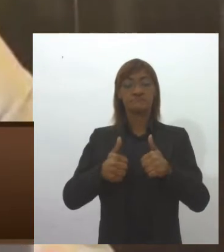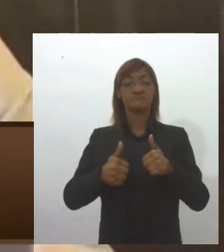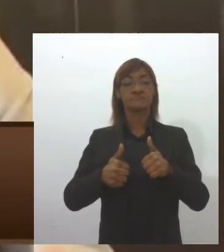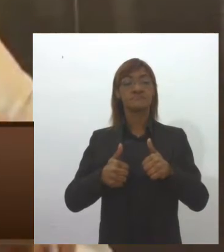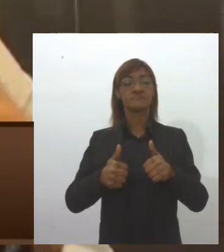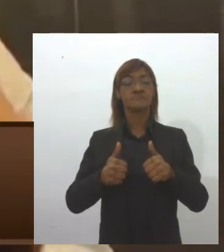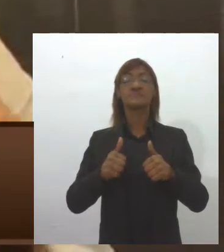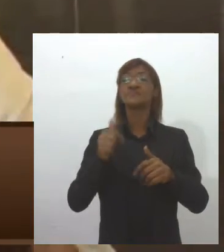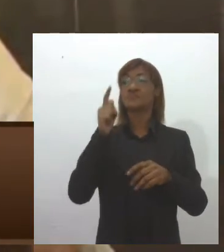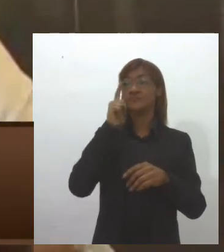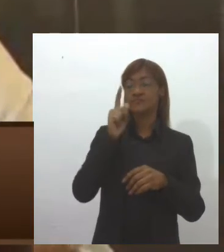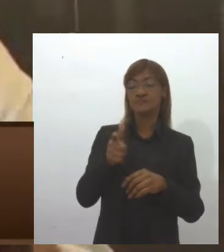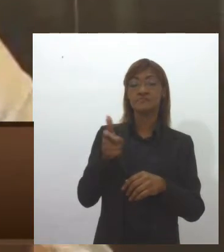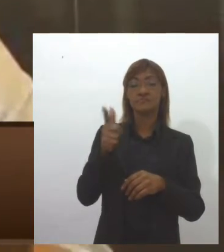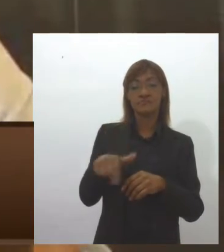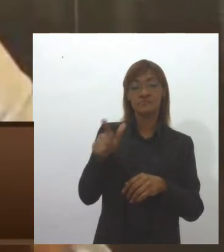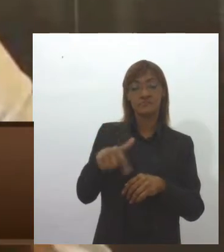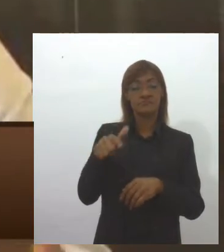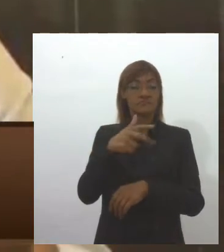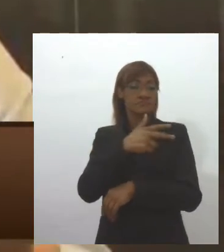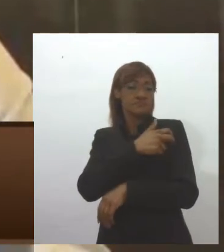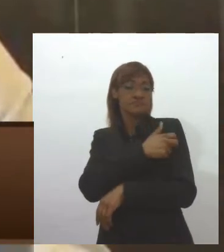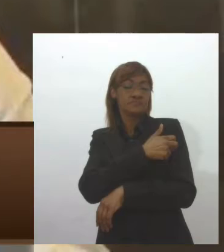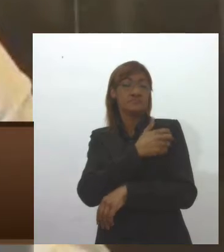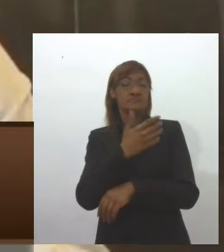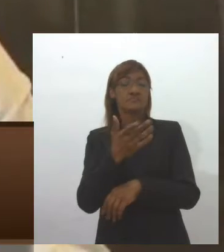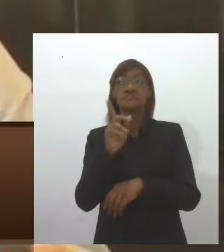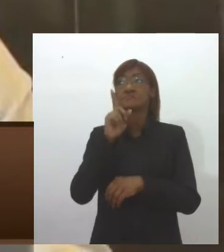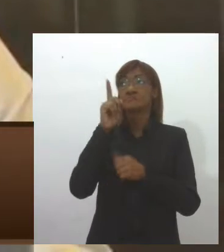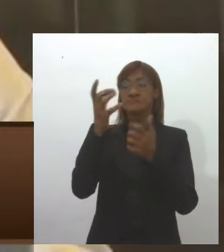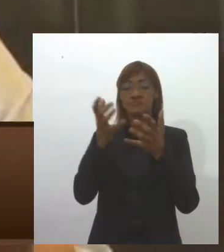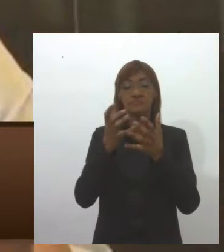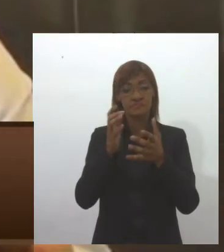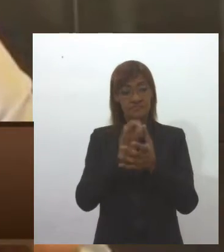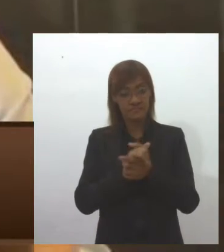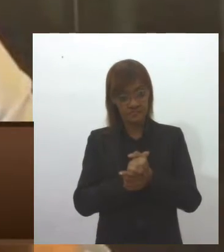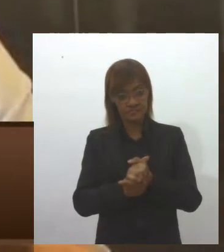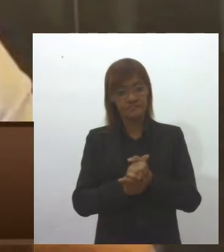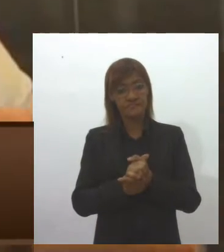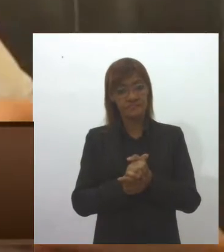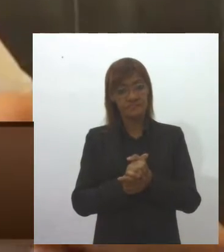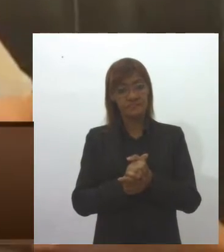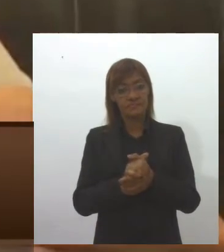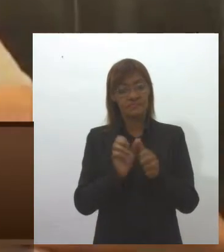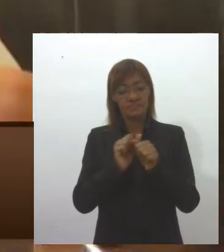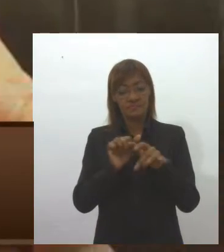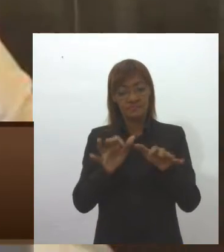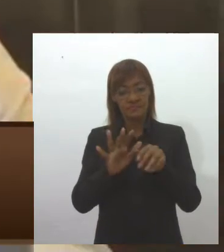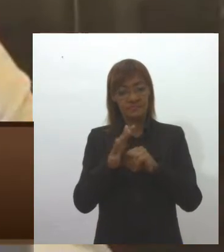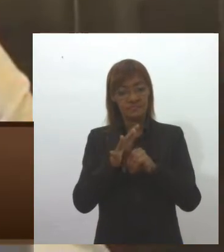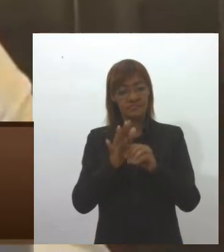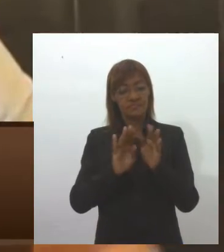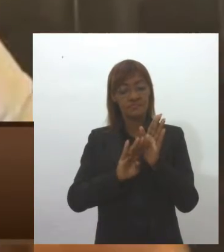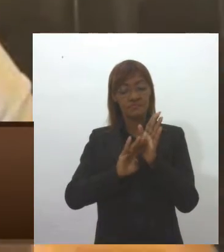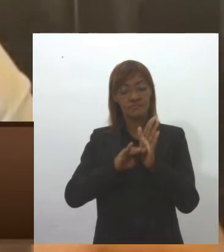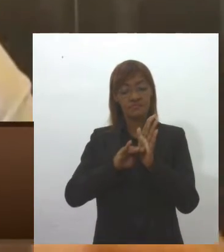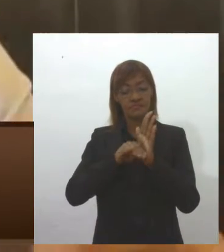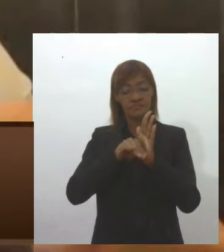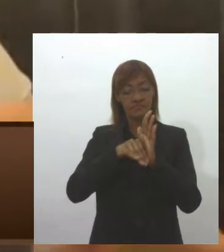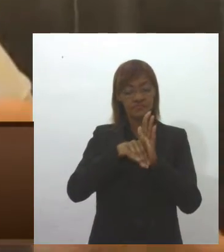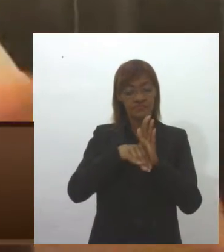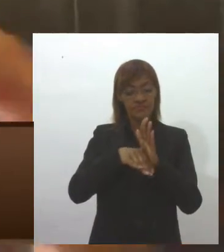nas vacinas, quero acreditar também, se Deus quiser, com fé em Deus, que a pandemia ela vai diminuir ao